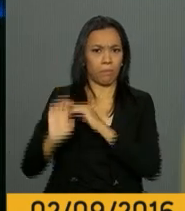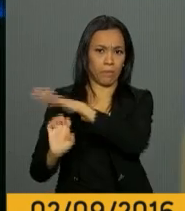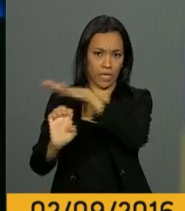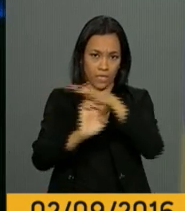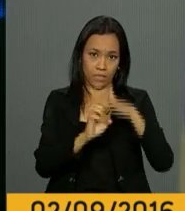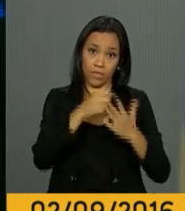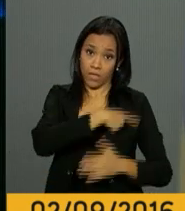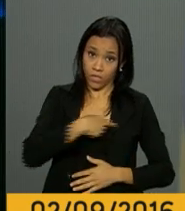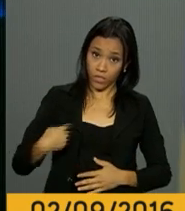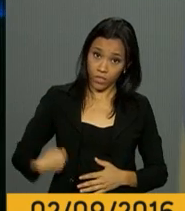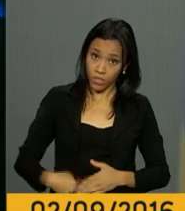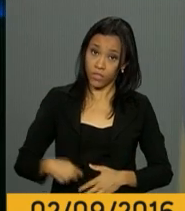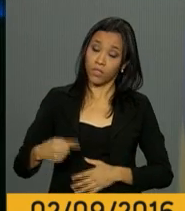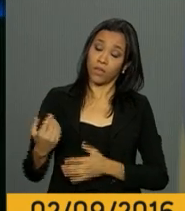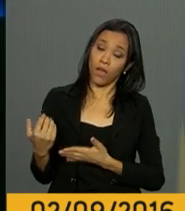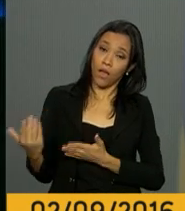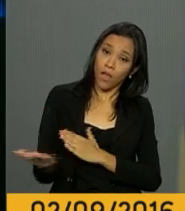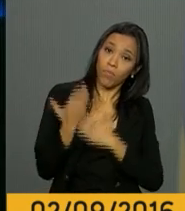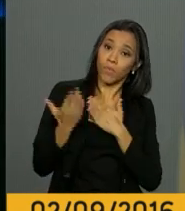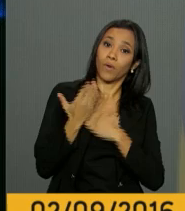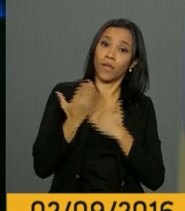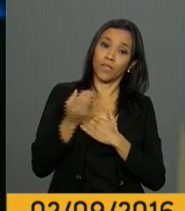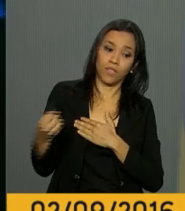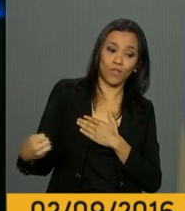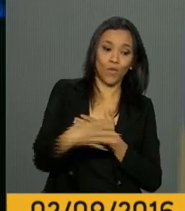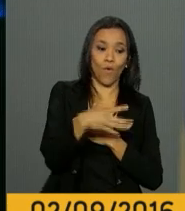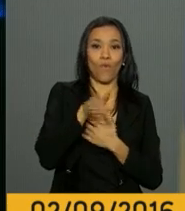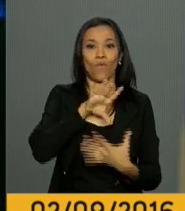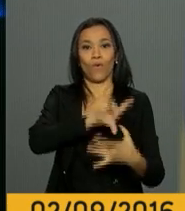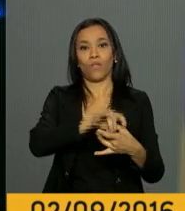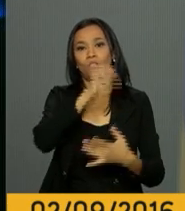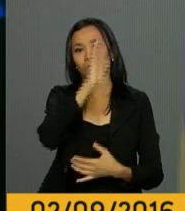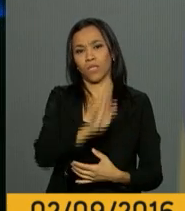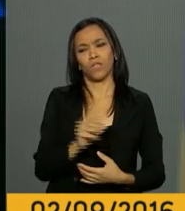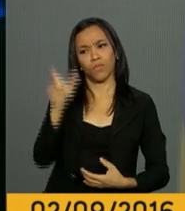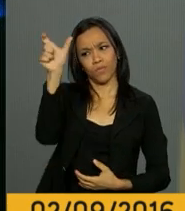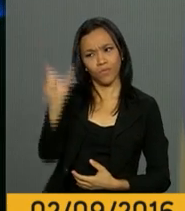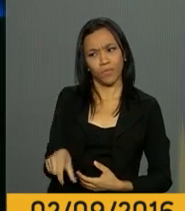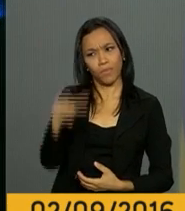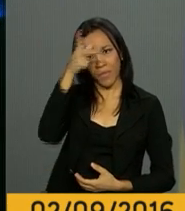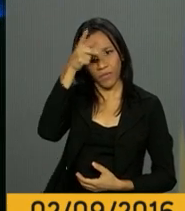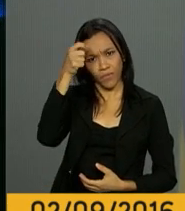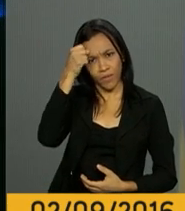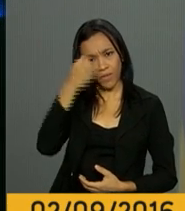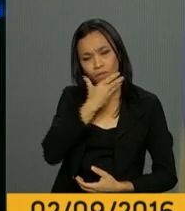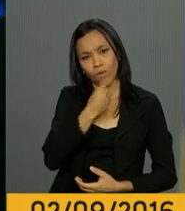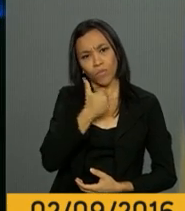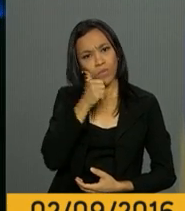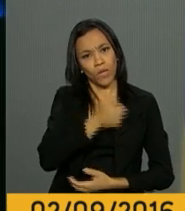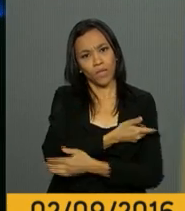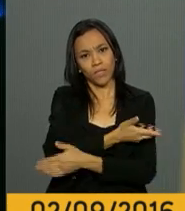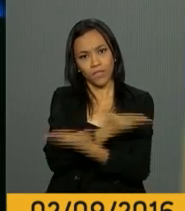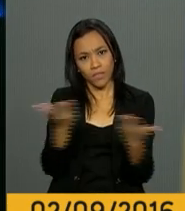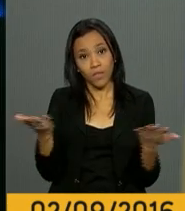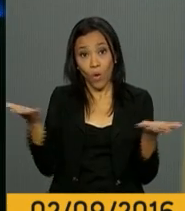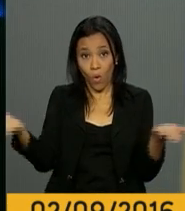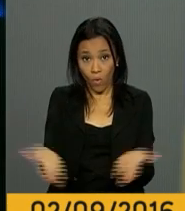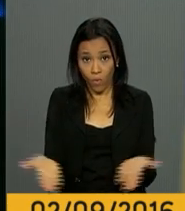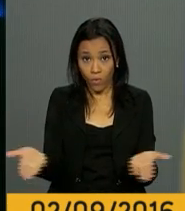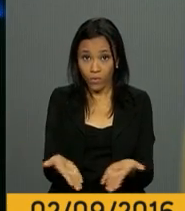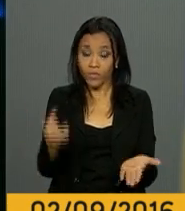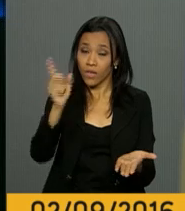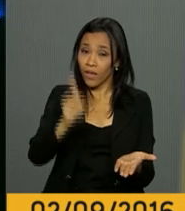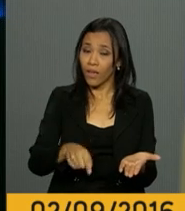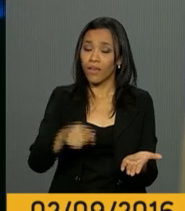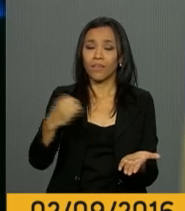nós na construção desse novo Brasil. E, senhor prefeito, senhoras e senhores, o ato de hoje é